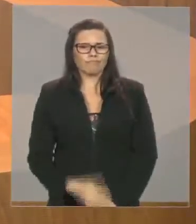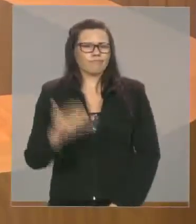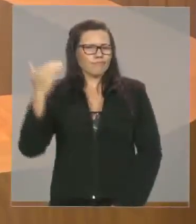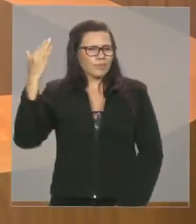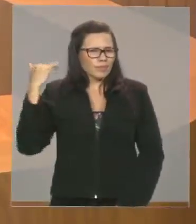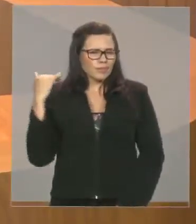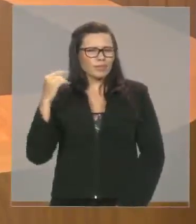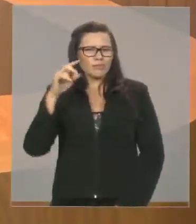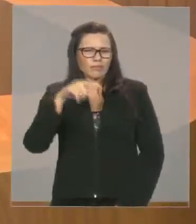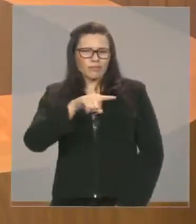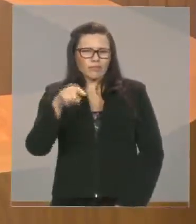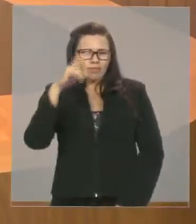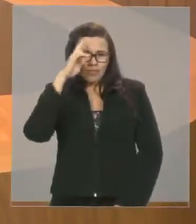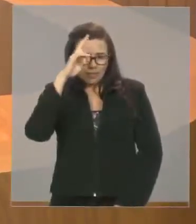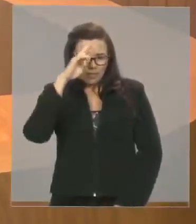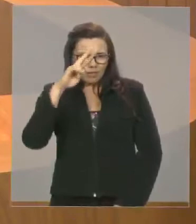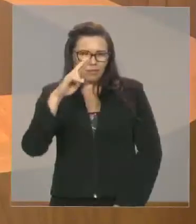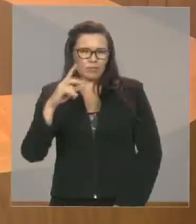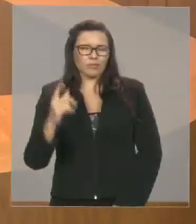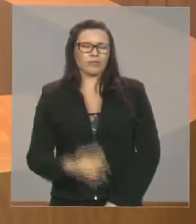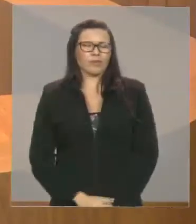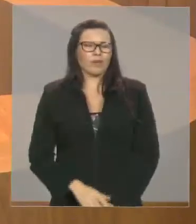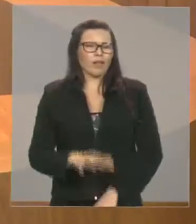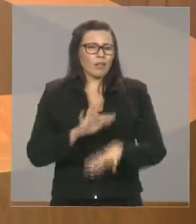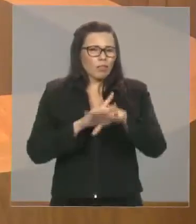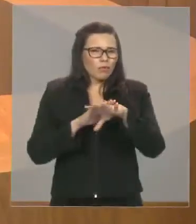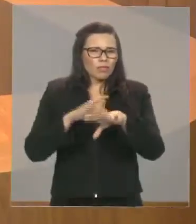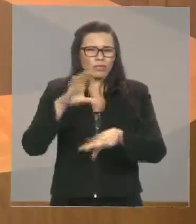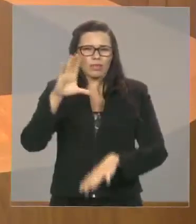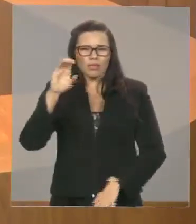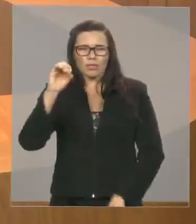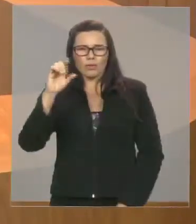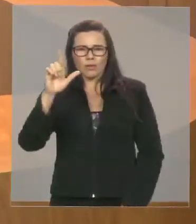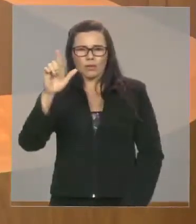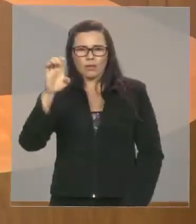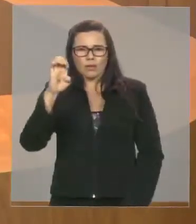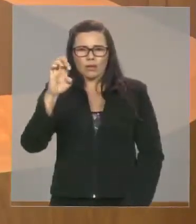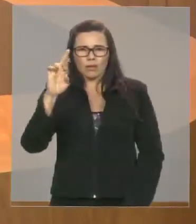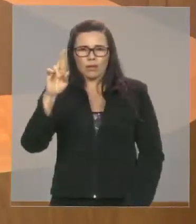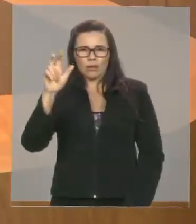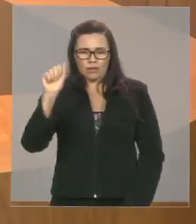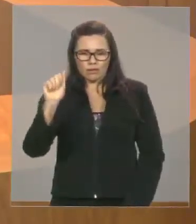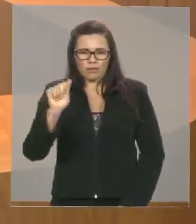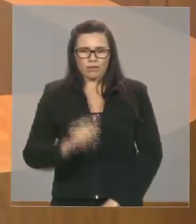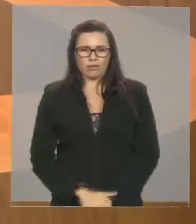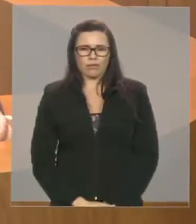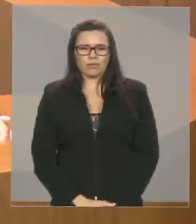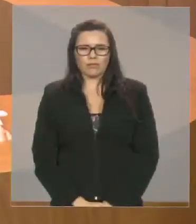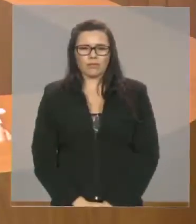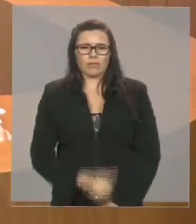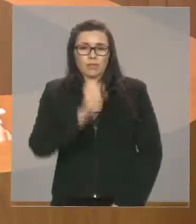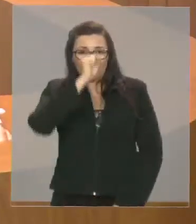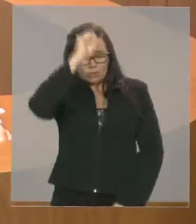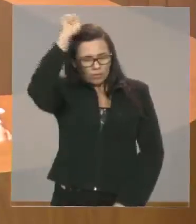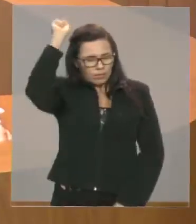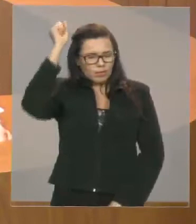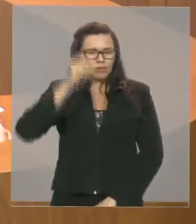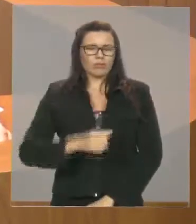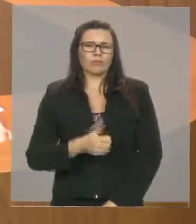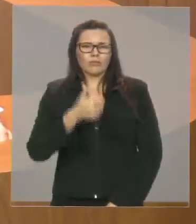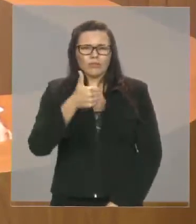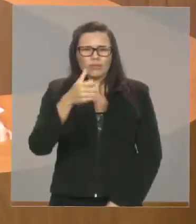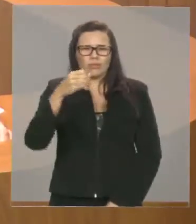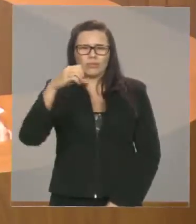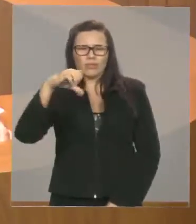aqui? E lá foi erradicada no Brasil pela primeira vez no século XIX, lá pelos idos de 1820.